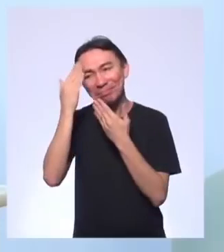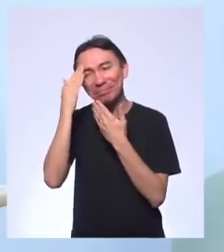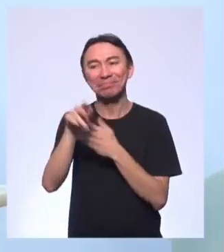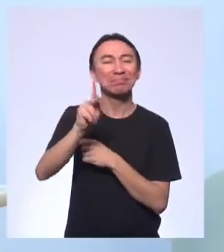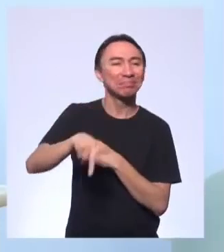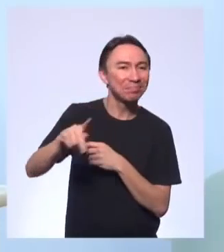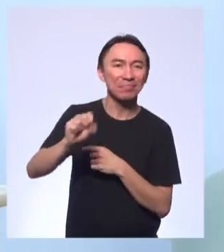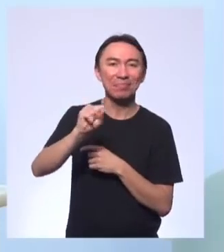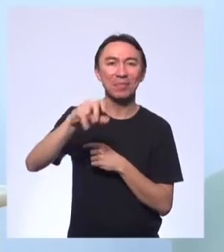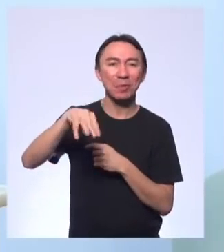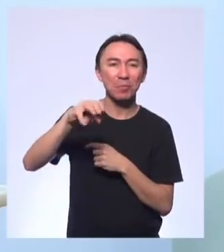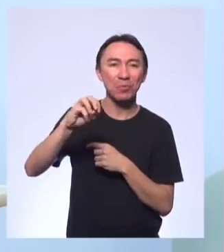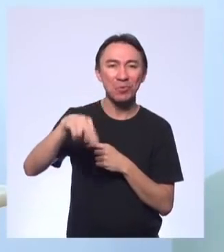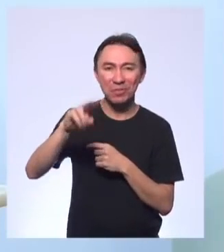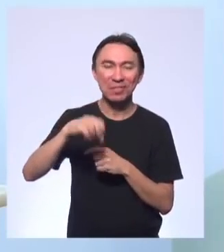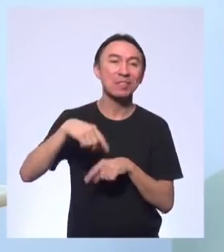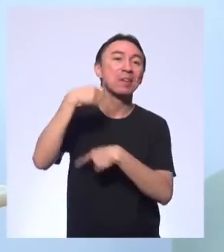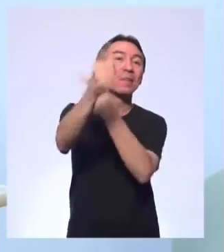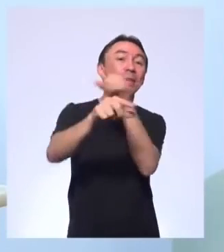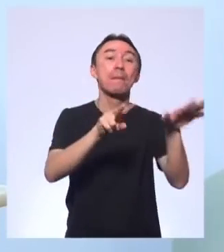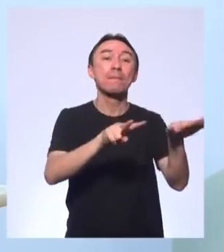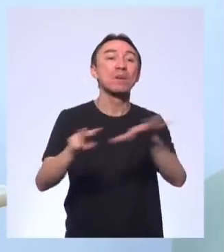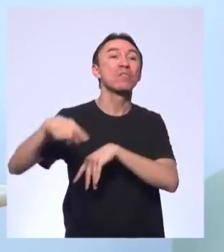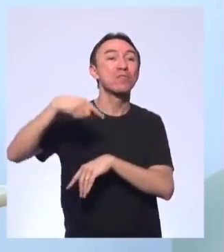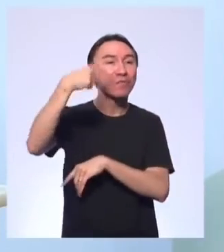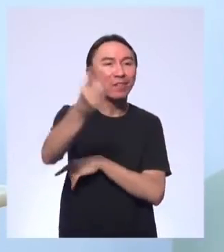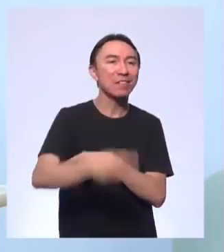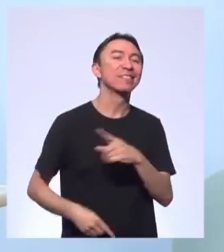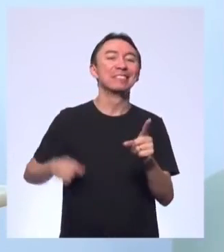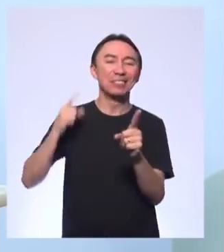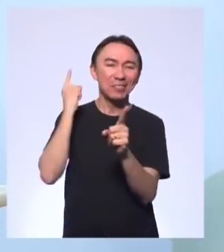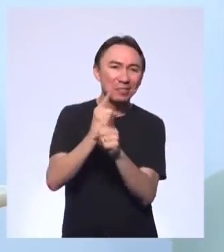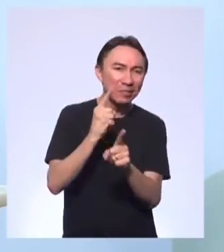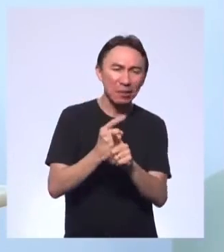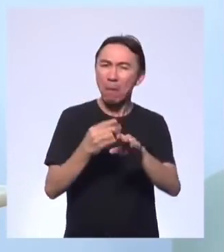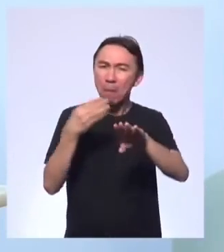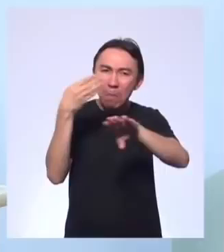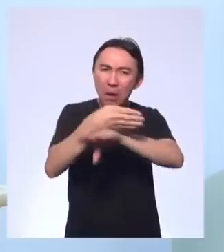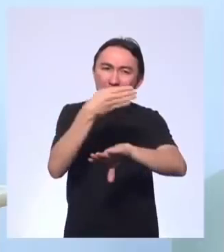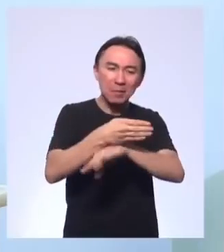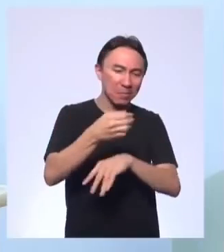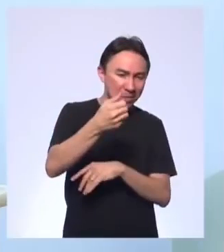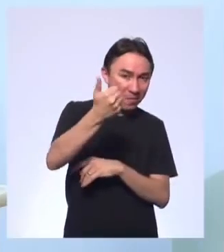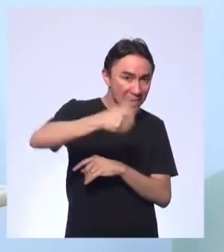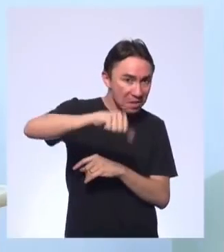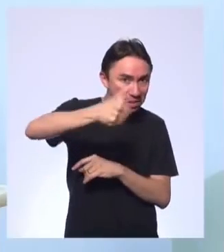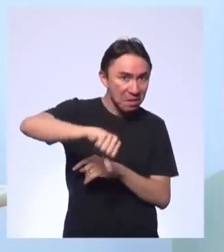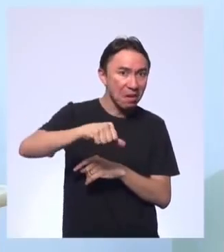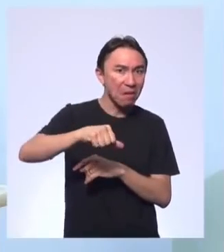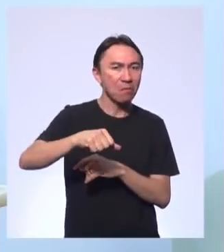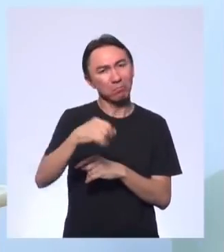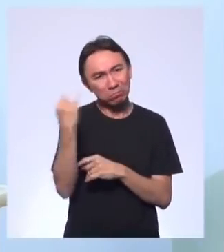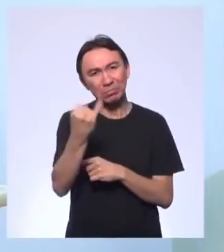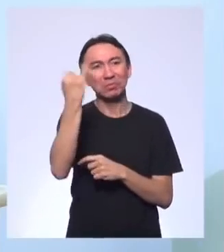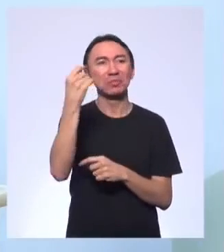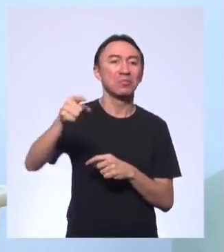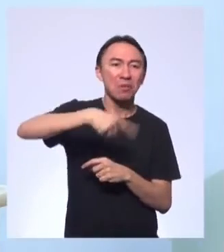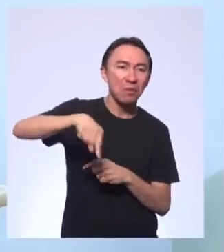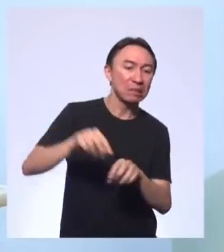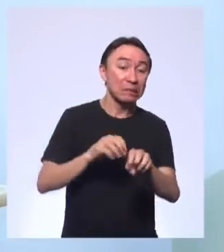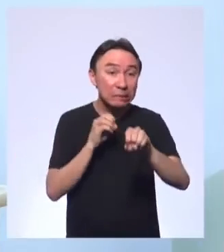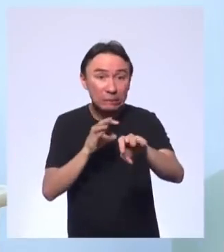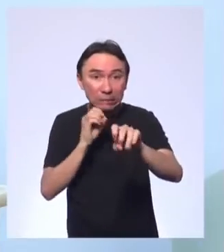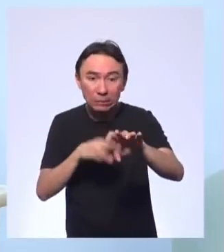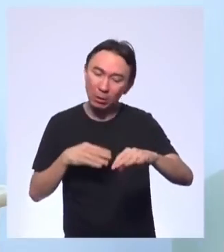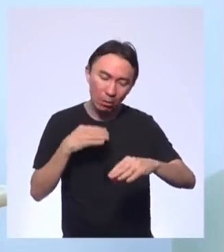todos vocês. E a gente se vê na semana que vem. Participem dessa avaliação, que é bem importante para a gente melhorar cada vez mais o nosso trabalho aqui